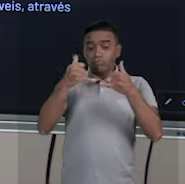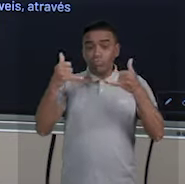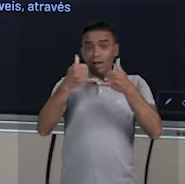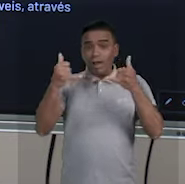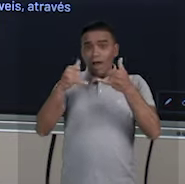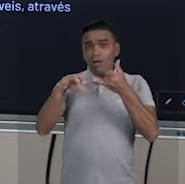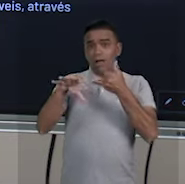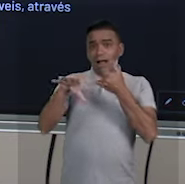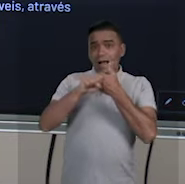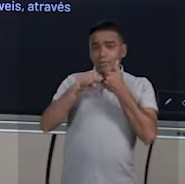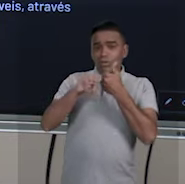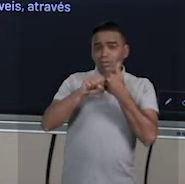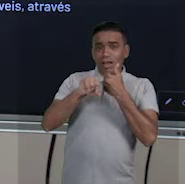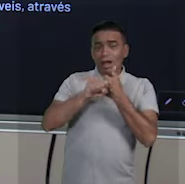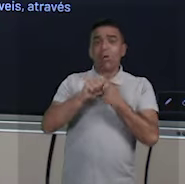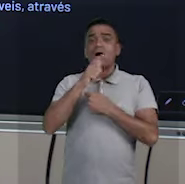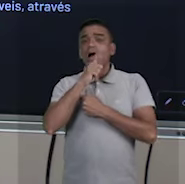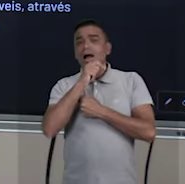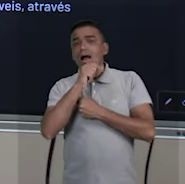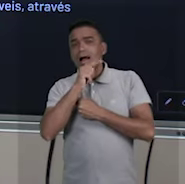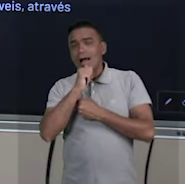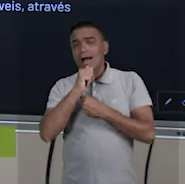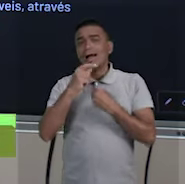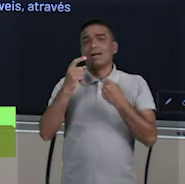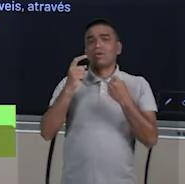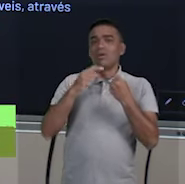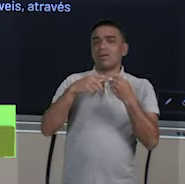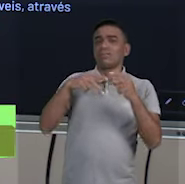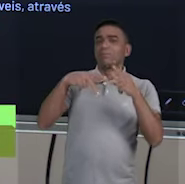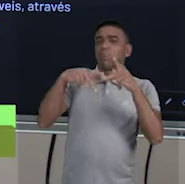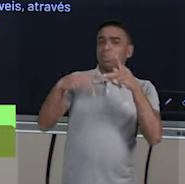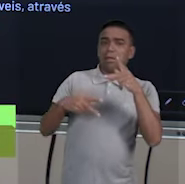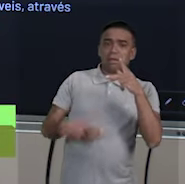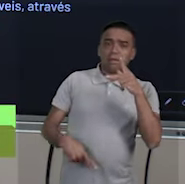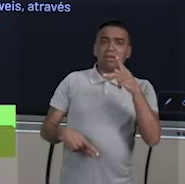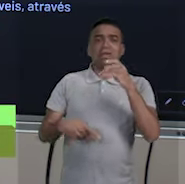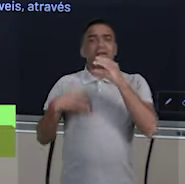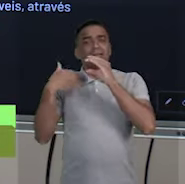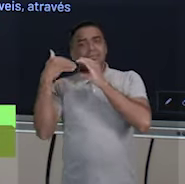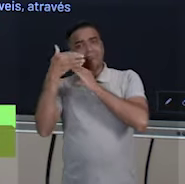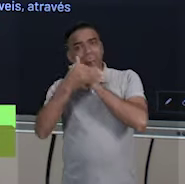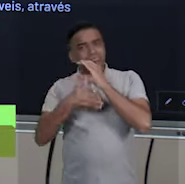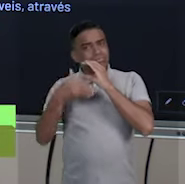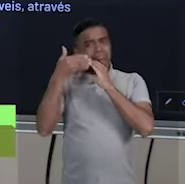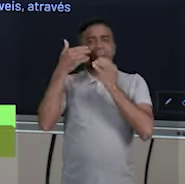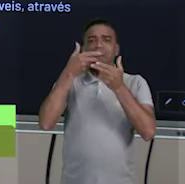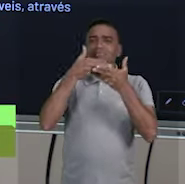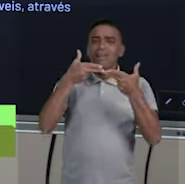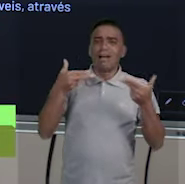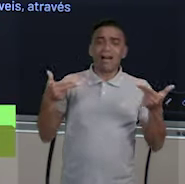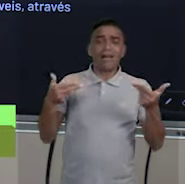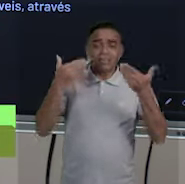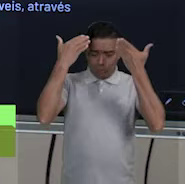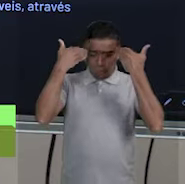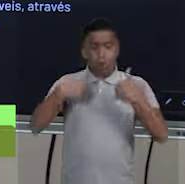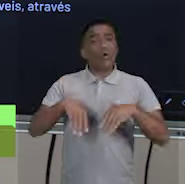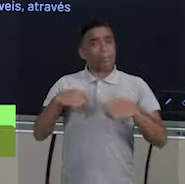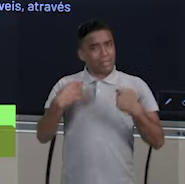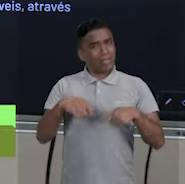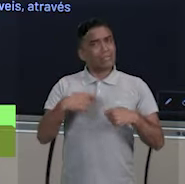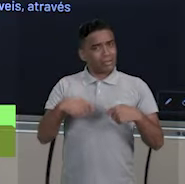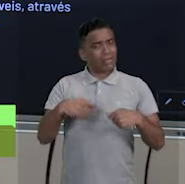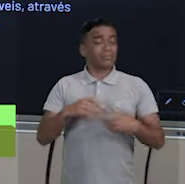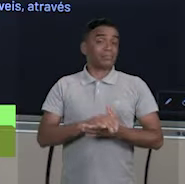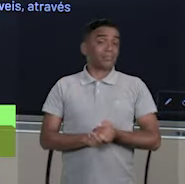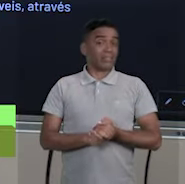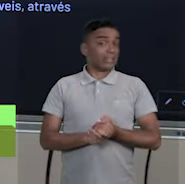reabsorção de água, reabsorção de nutrientes, dentre outros que o corpo ainda vai precisar. Aquilo que